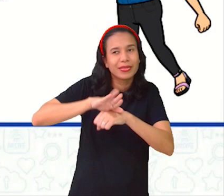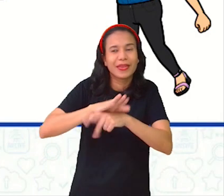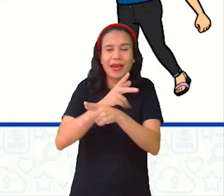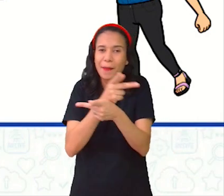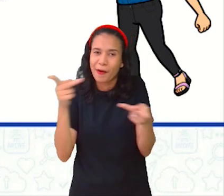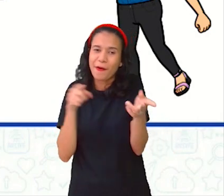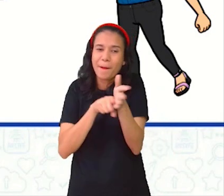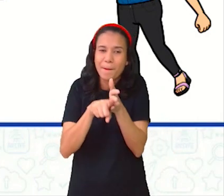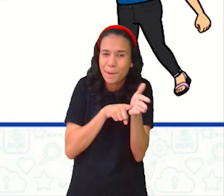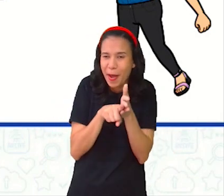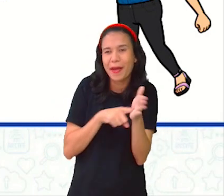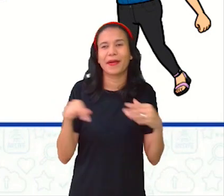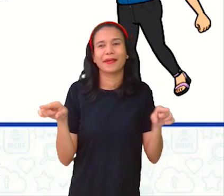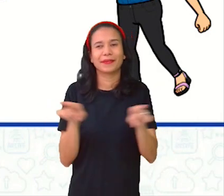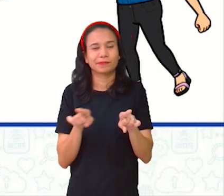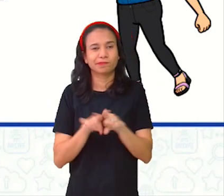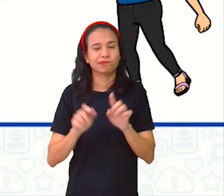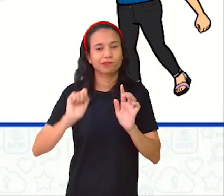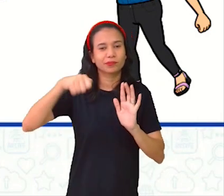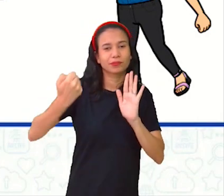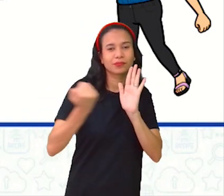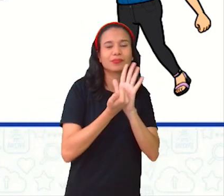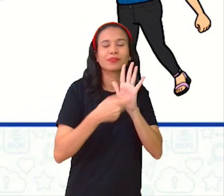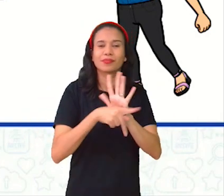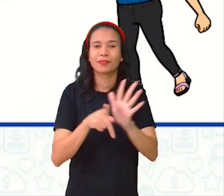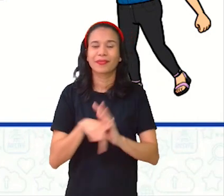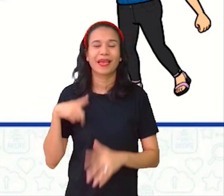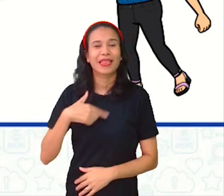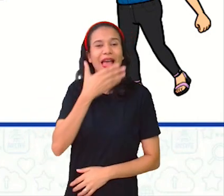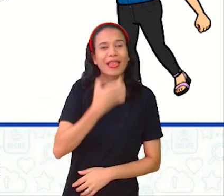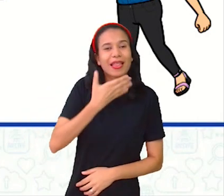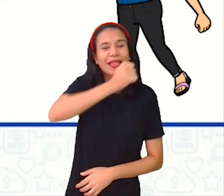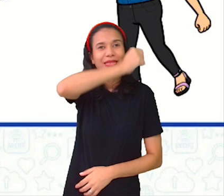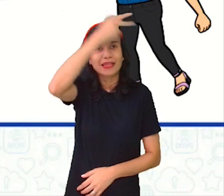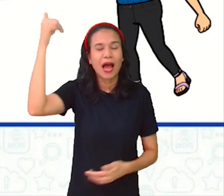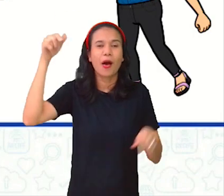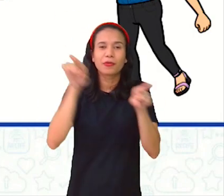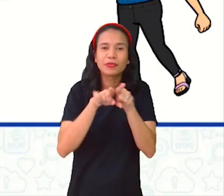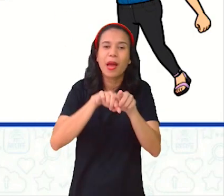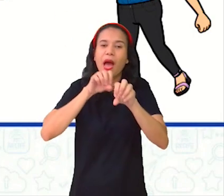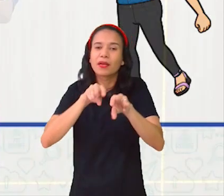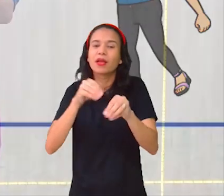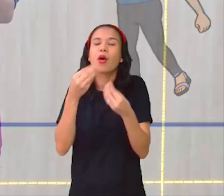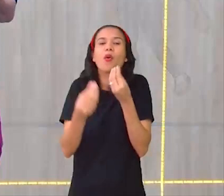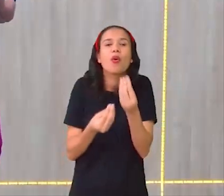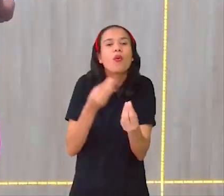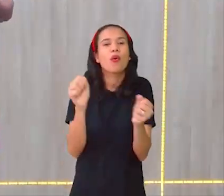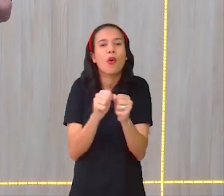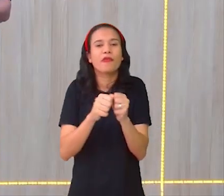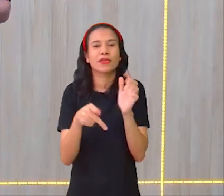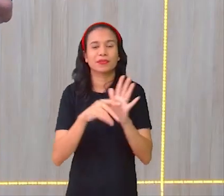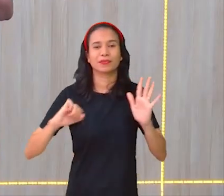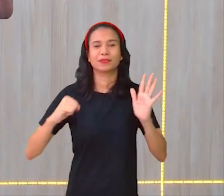né, pesquisarem os símbolos do Natal, pesquisarem tutoriais de como fazer esses